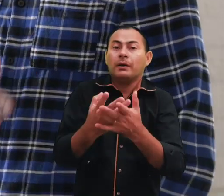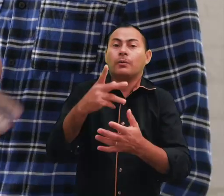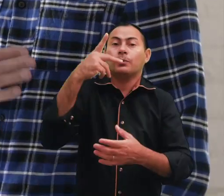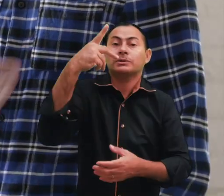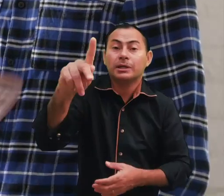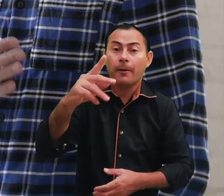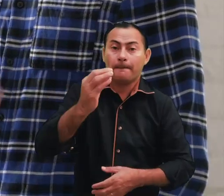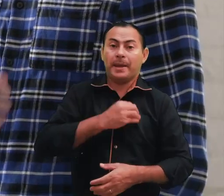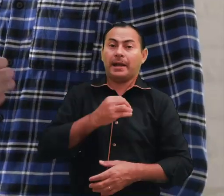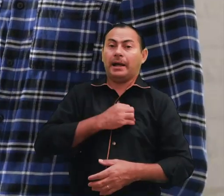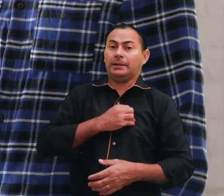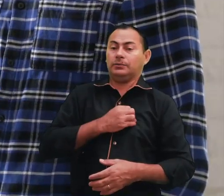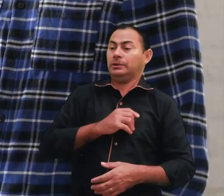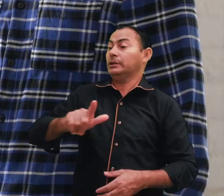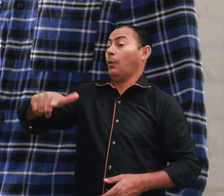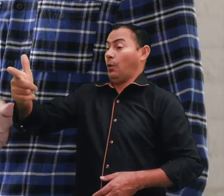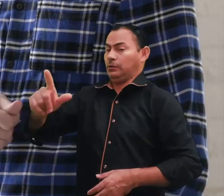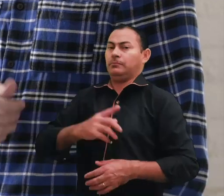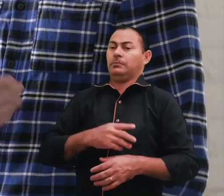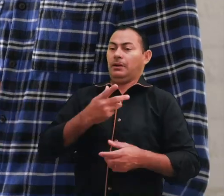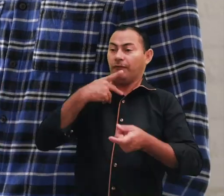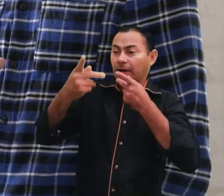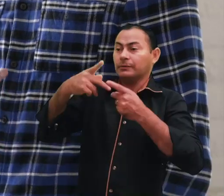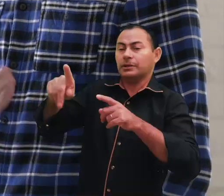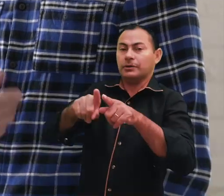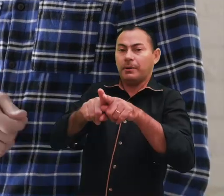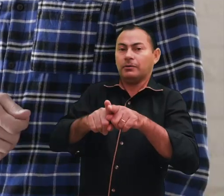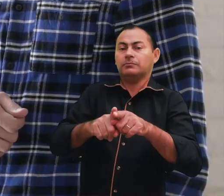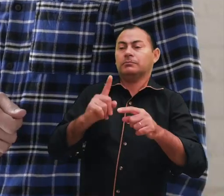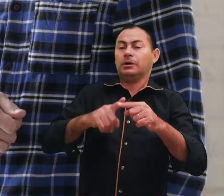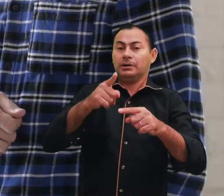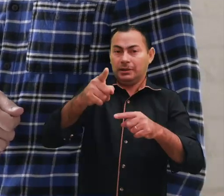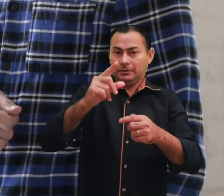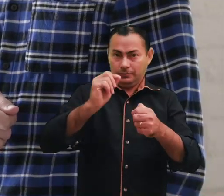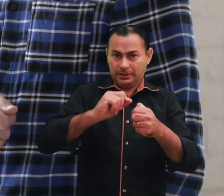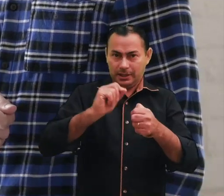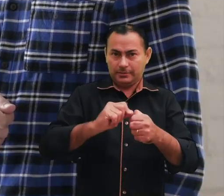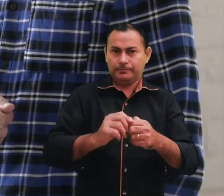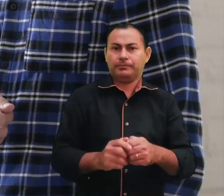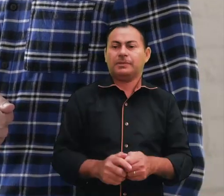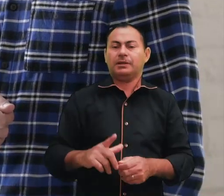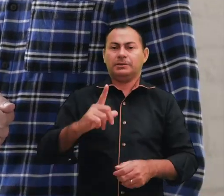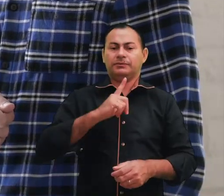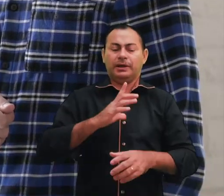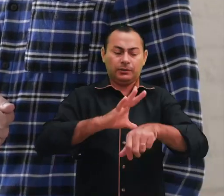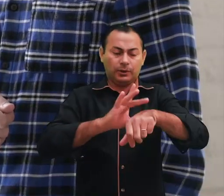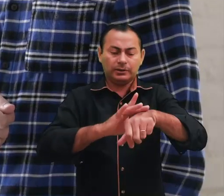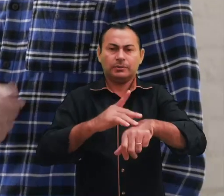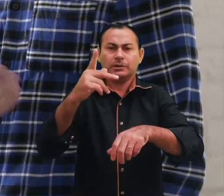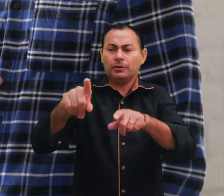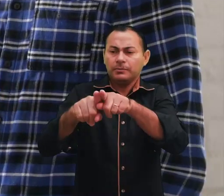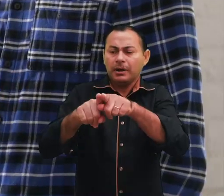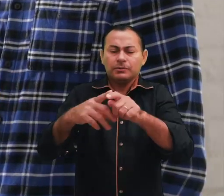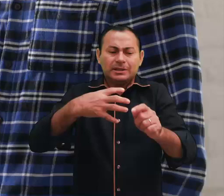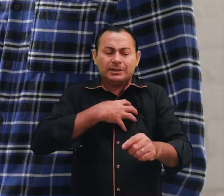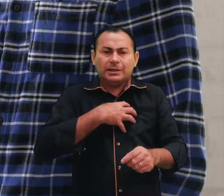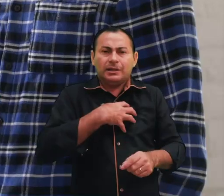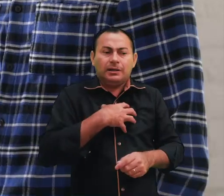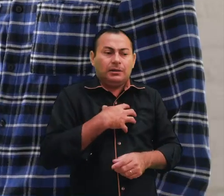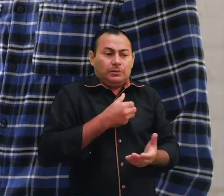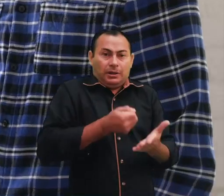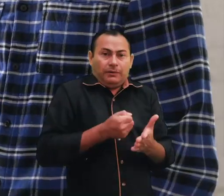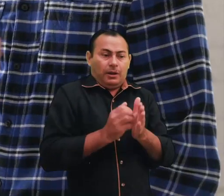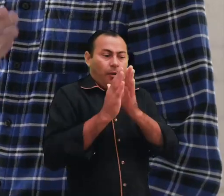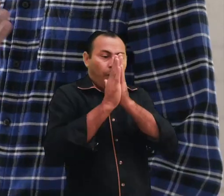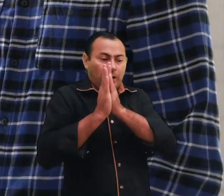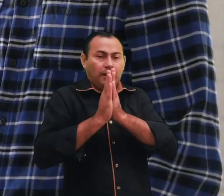os seus pecados para o seu irmão, porque se você fizer isso, se estiver doente, seu irmão se sentirá no